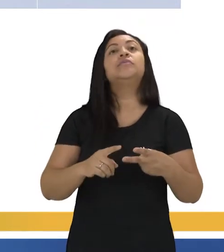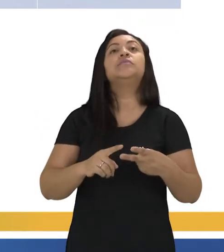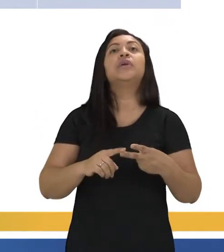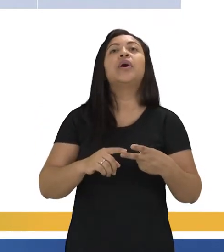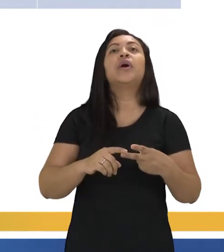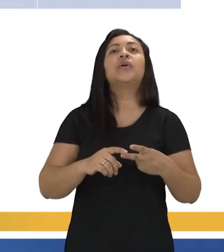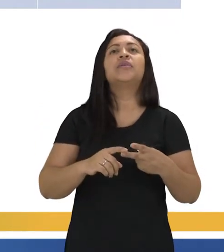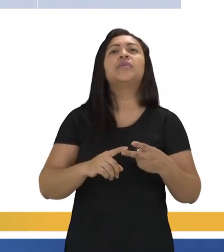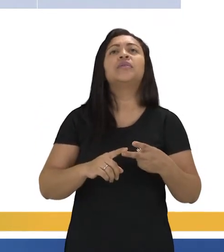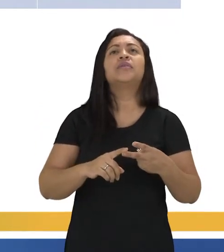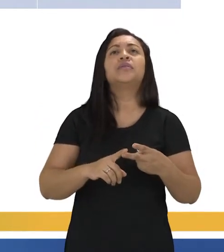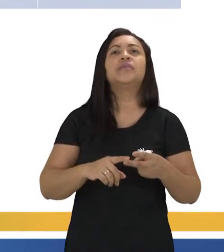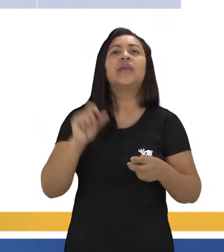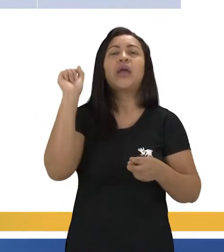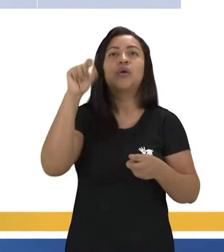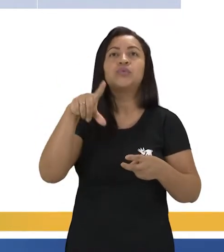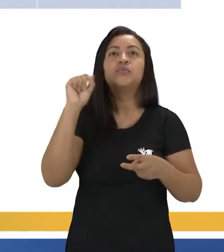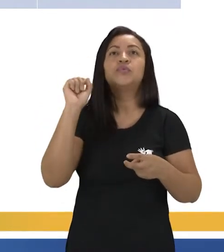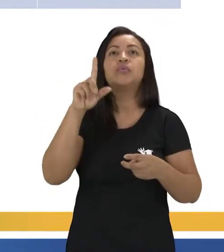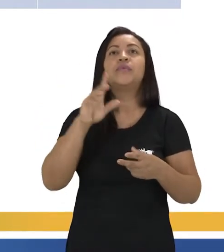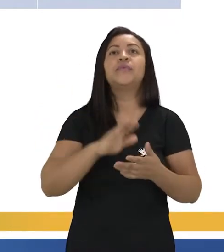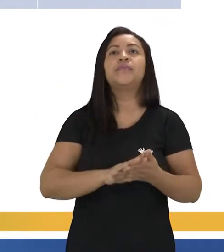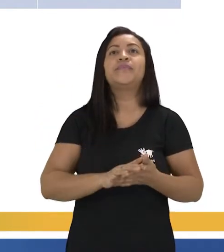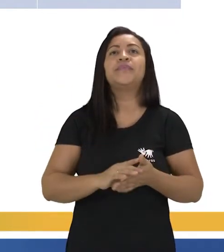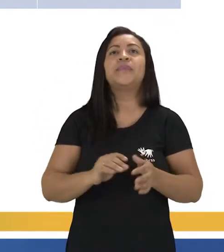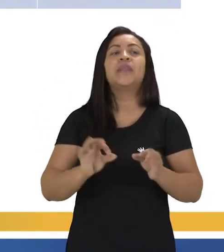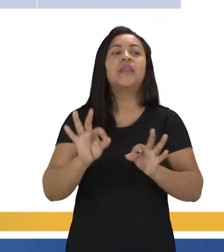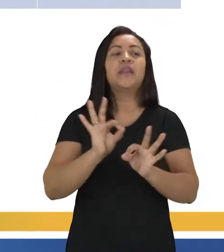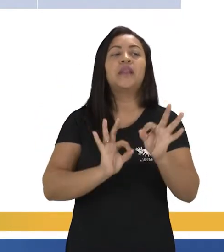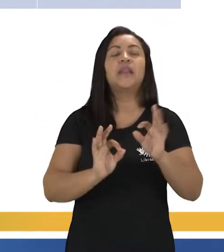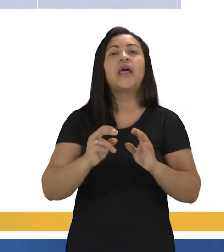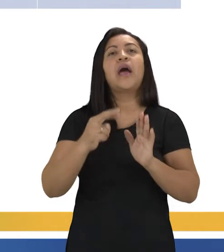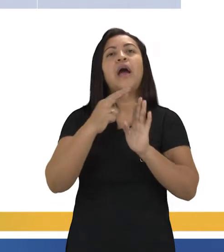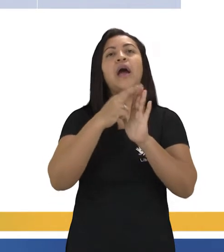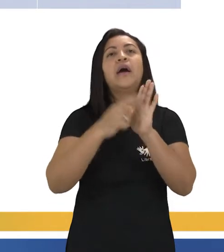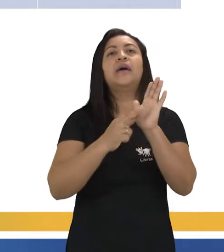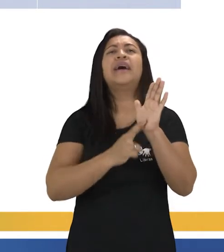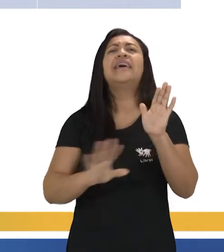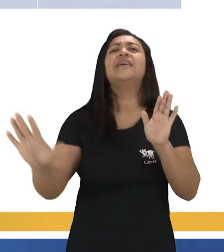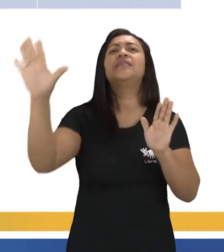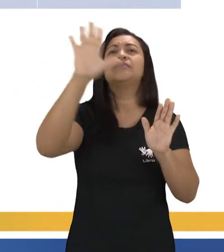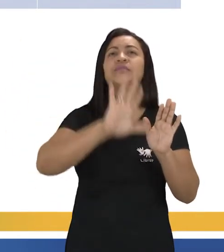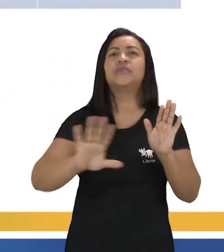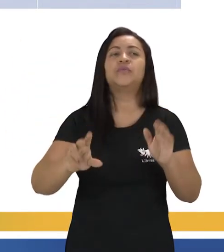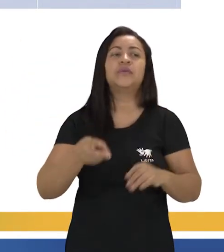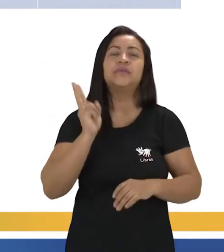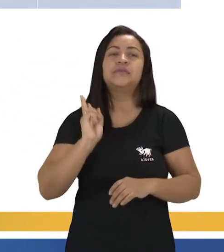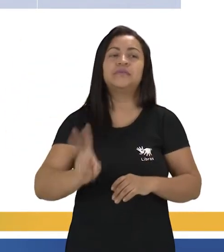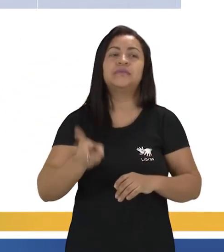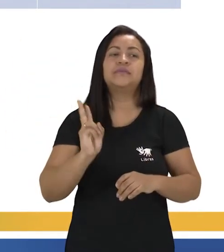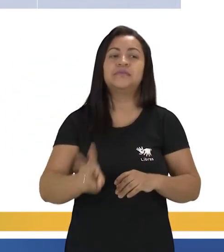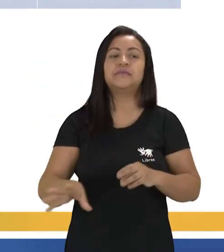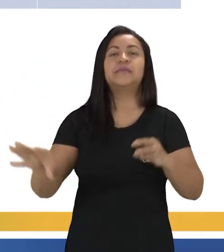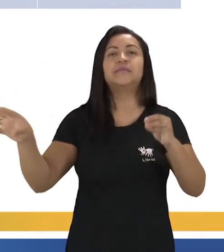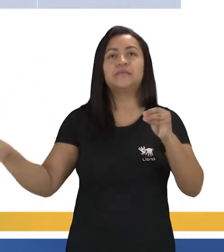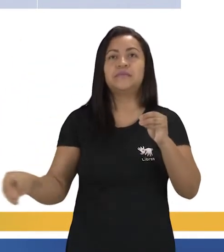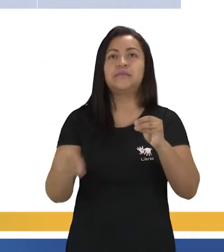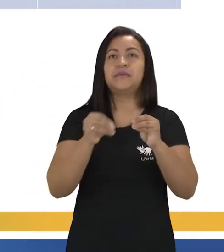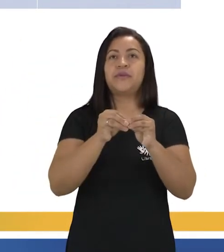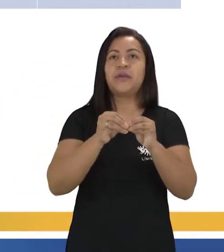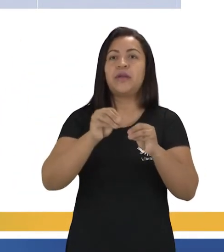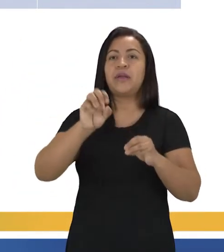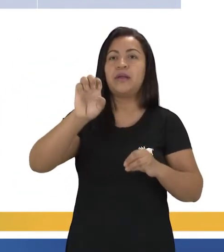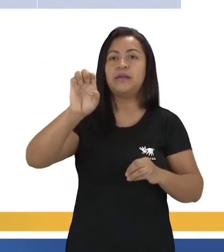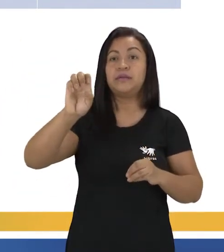azul, então vocês estão vendo ali. A regra geral é que nós simplesmente devemos acrescentar ed aos verbos. Então, no caso